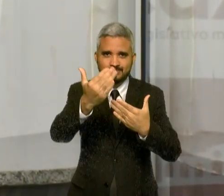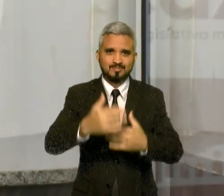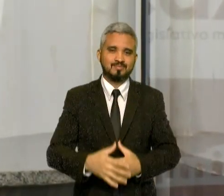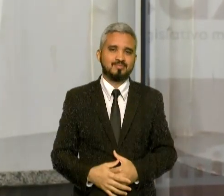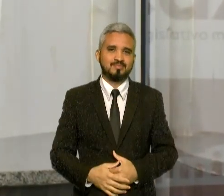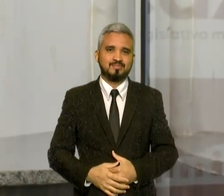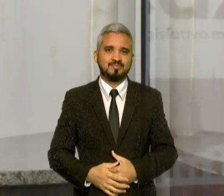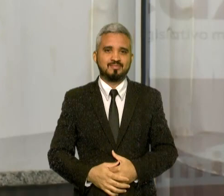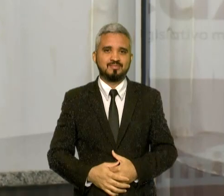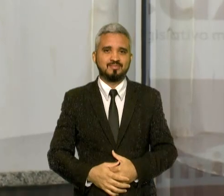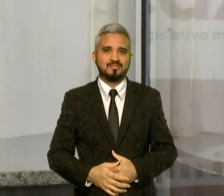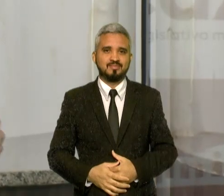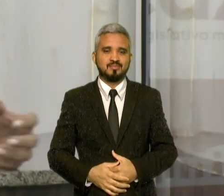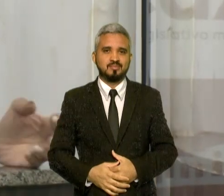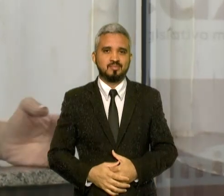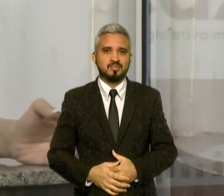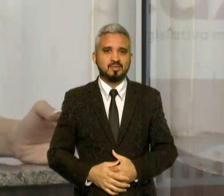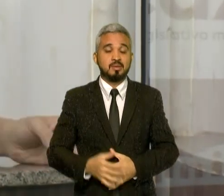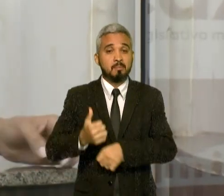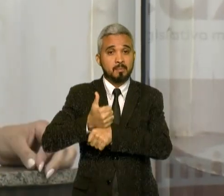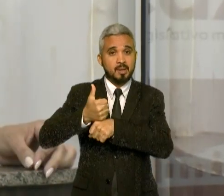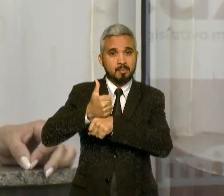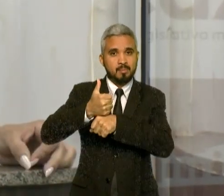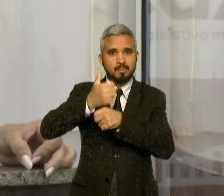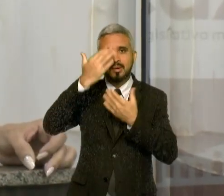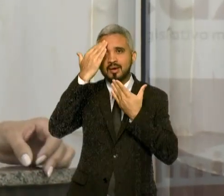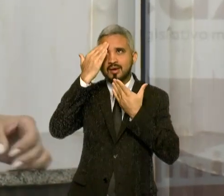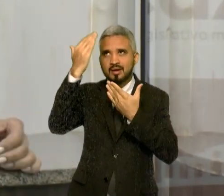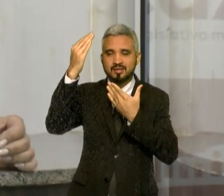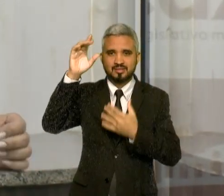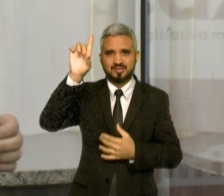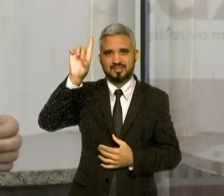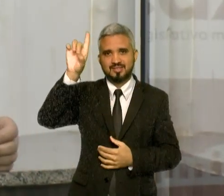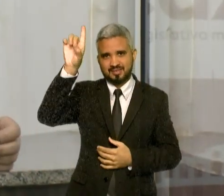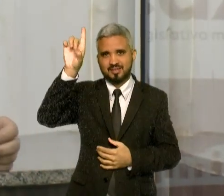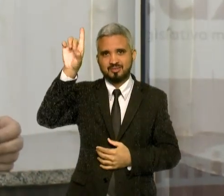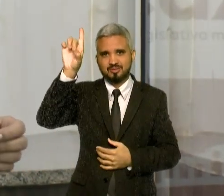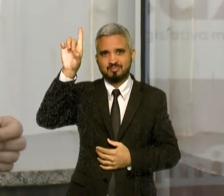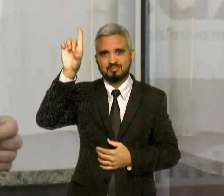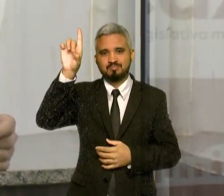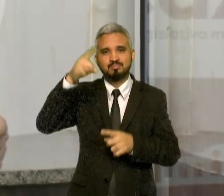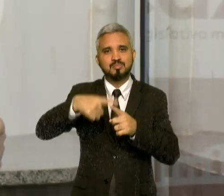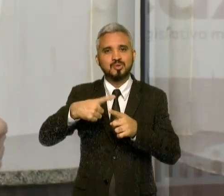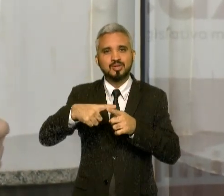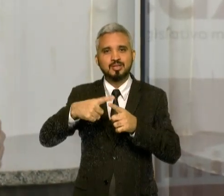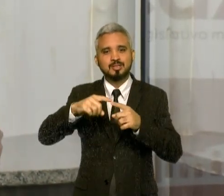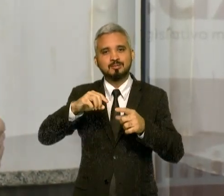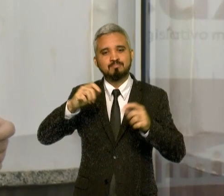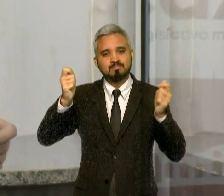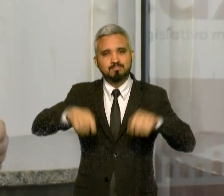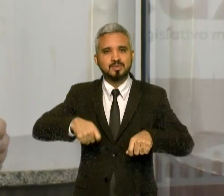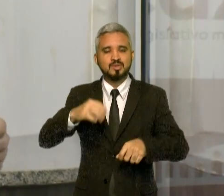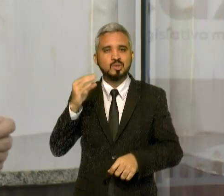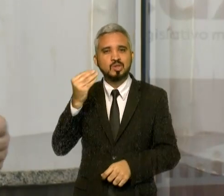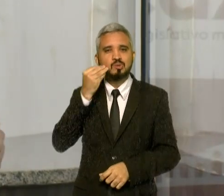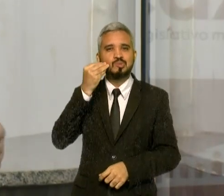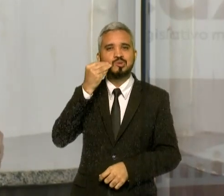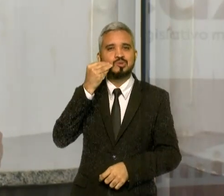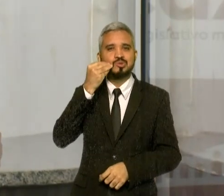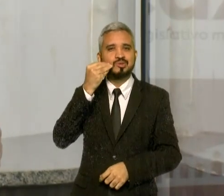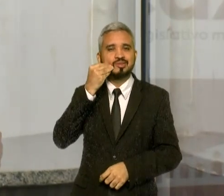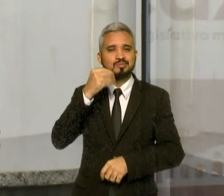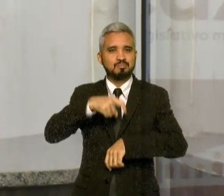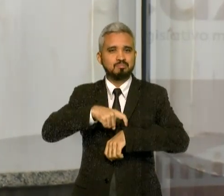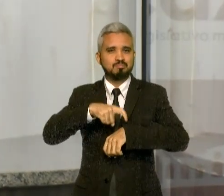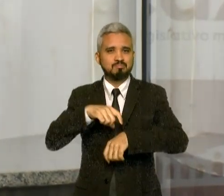Agradecendo, obviamente, primeiramente a Deus, por nos oportunizar, podermos estar vivendo esse importante